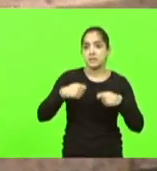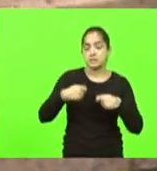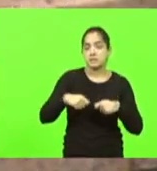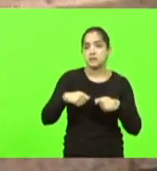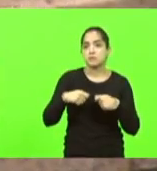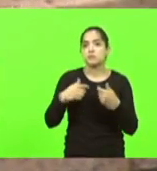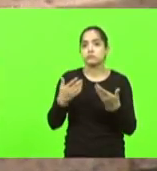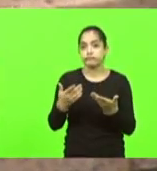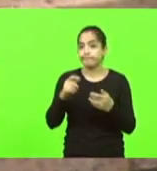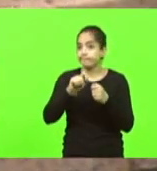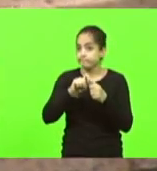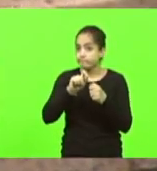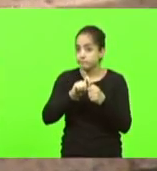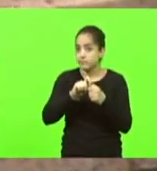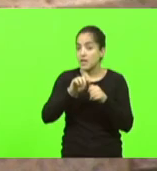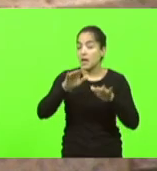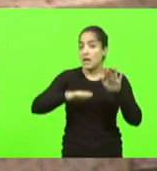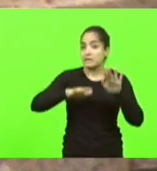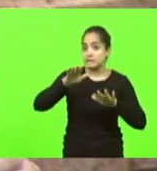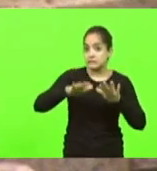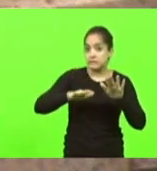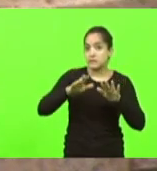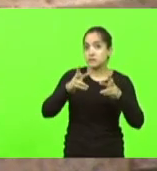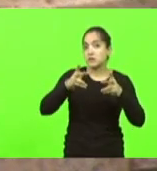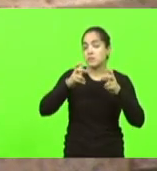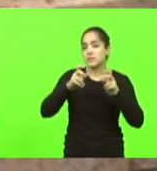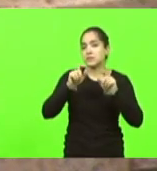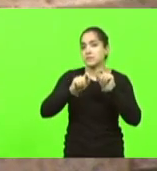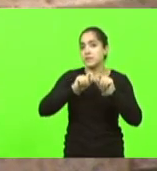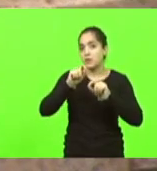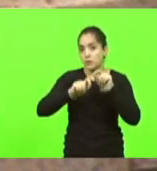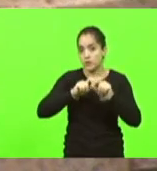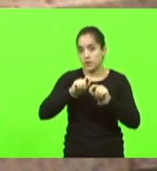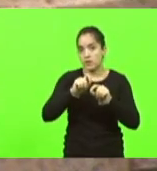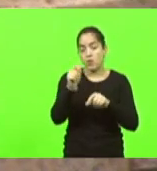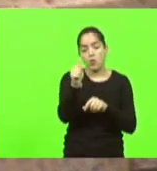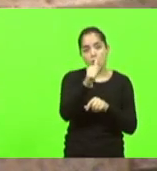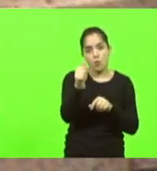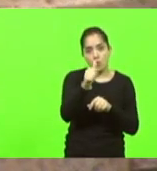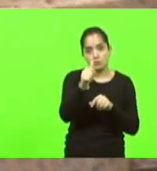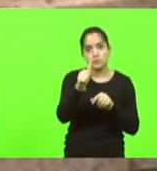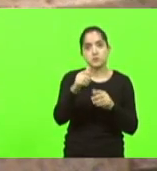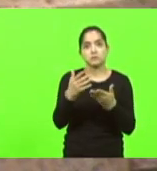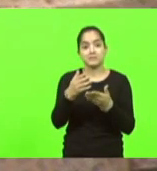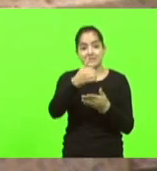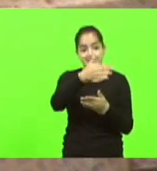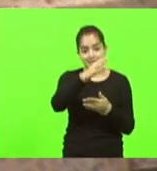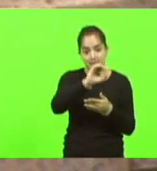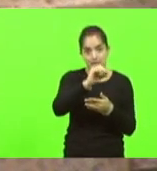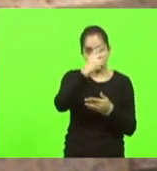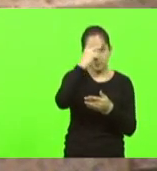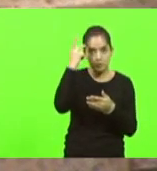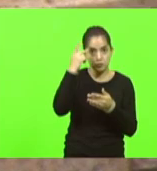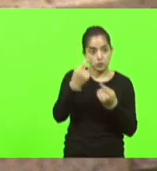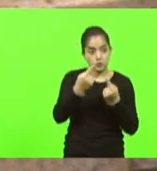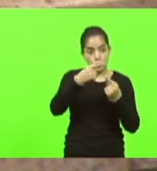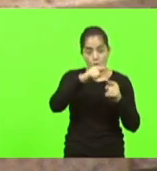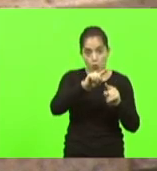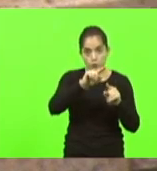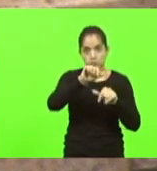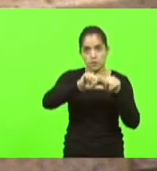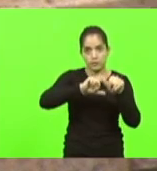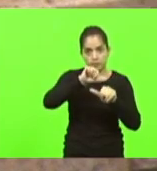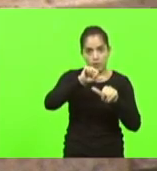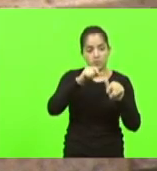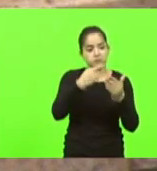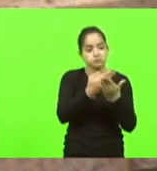mas infelizmente muitas vezes o que eu percebi é que Onze em cada dez pessoas que falam contra reforma previdenciária não